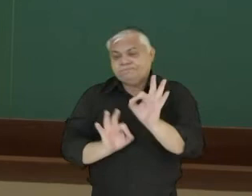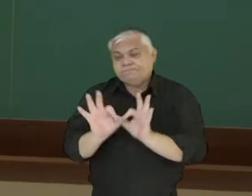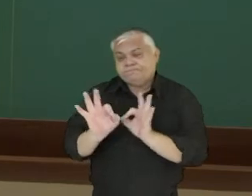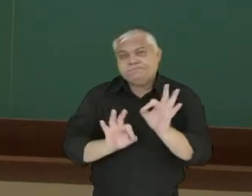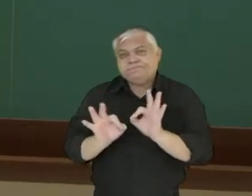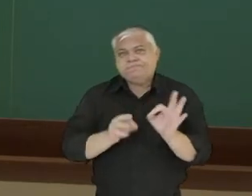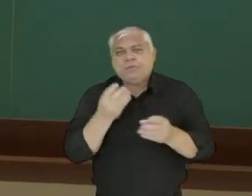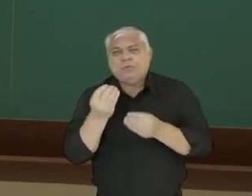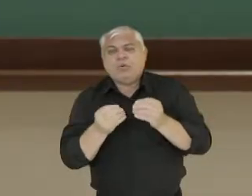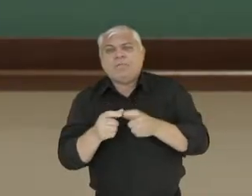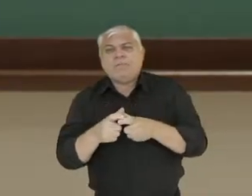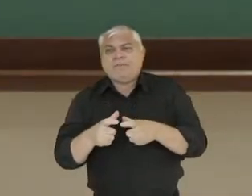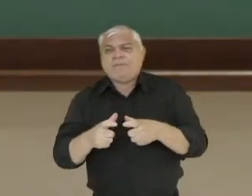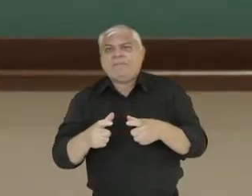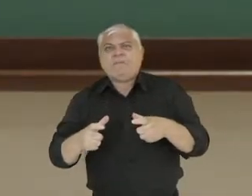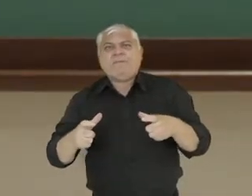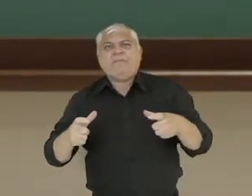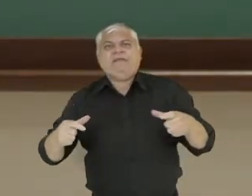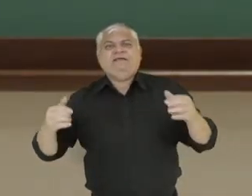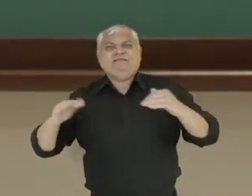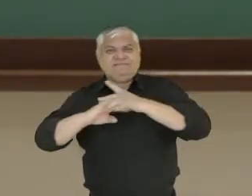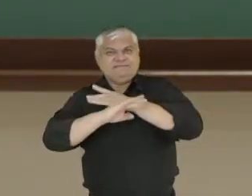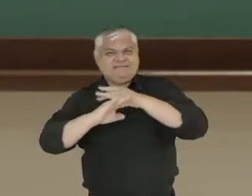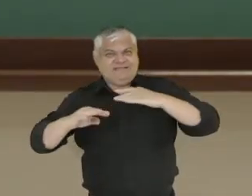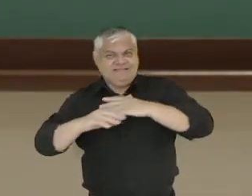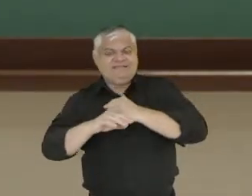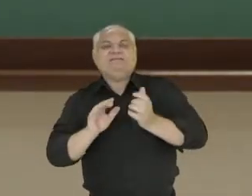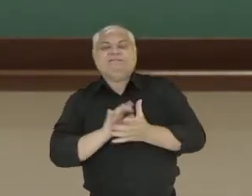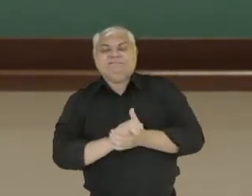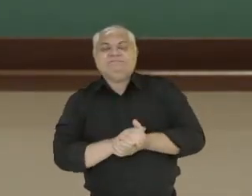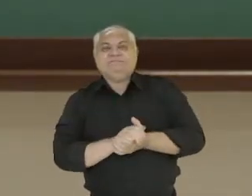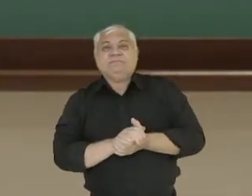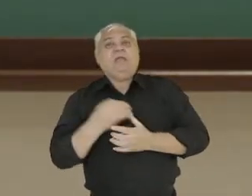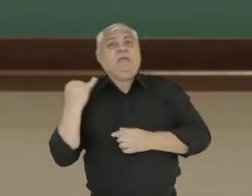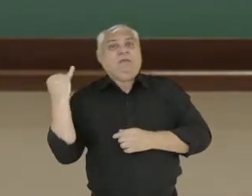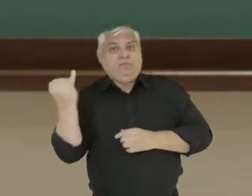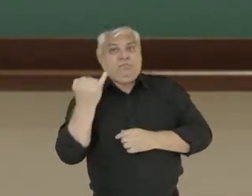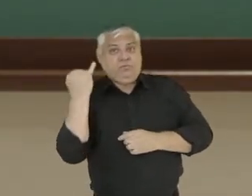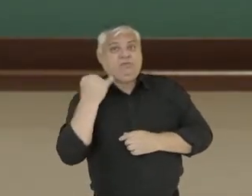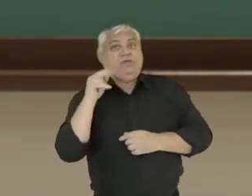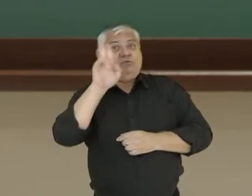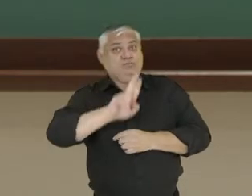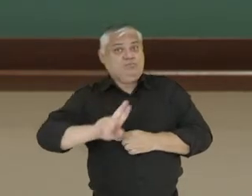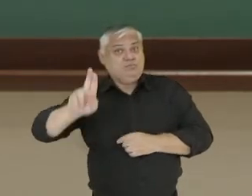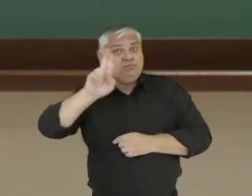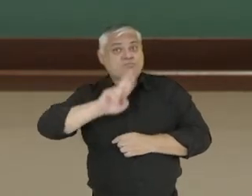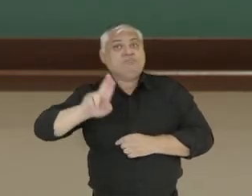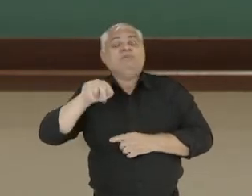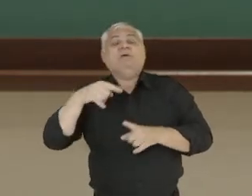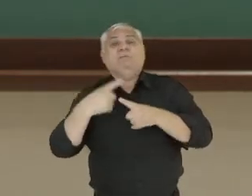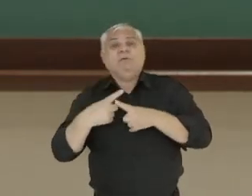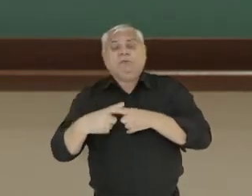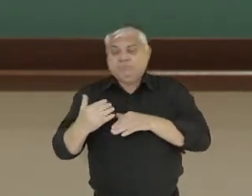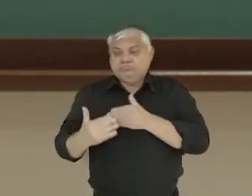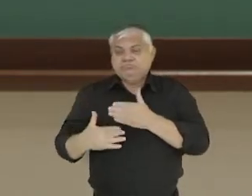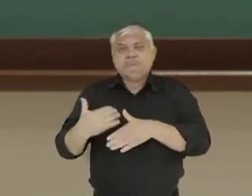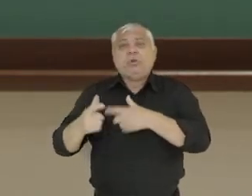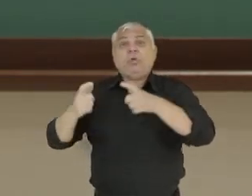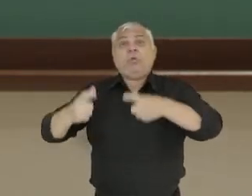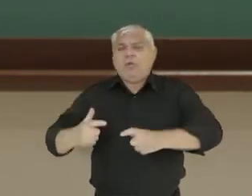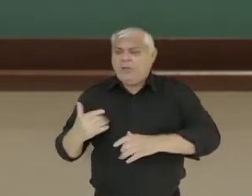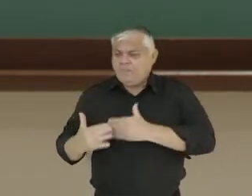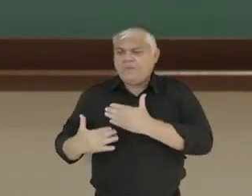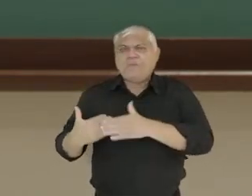suas cidades. E é muito importante que esses dados sejam utilizados em prol do melhor desenvolvimento daquela área